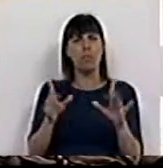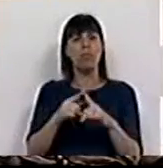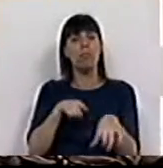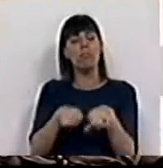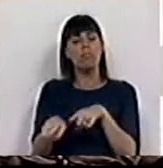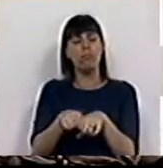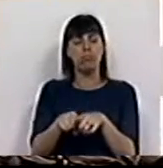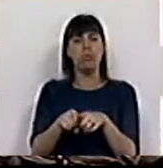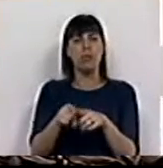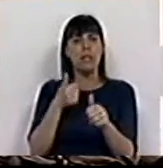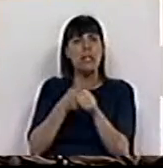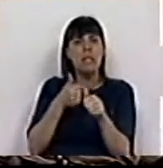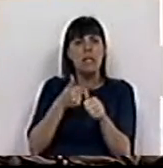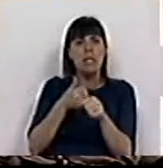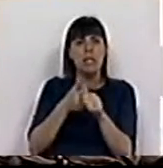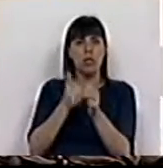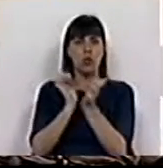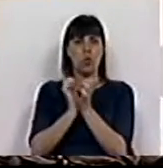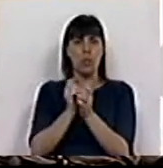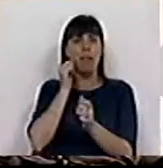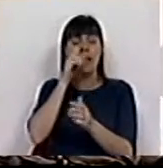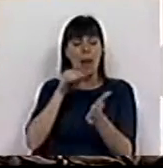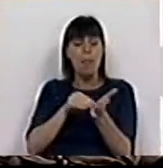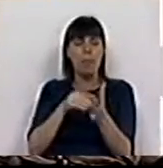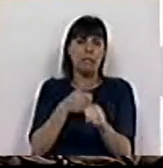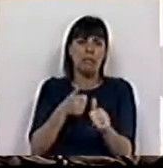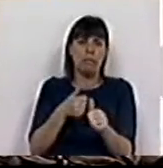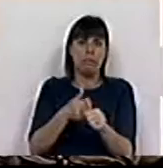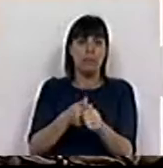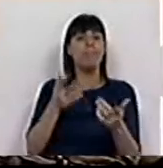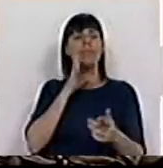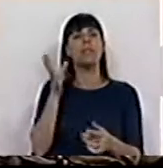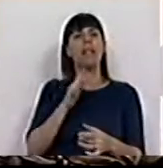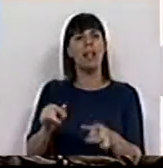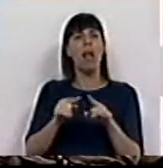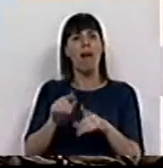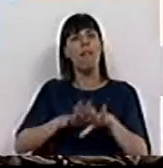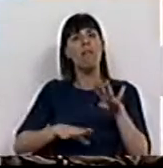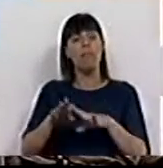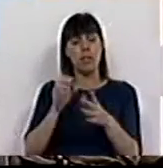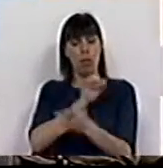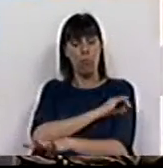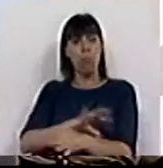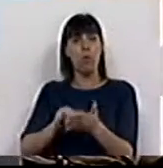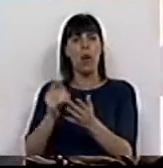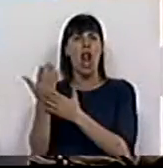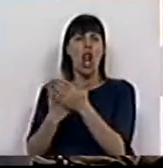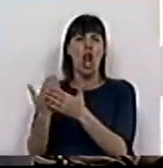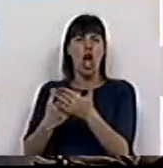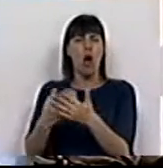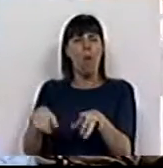uma política de perseguição social aos mais desfavorecidos e a tentativa de fazer da pobreza um